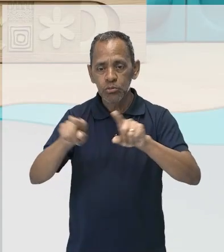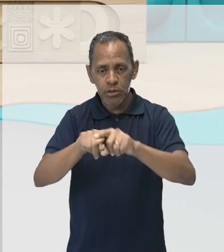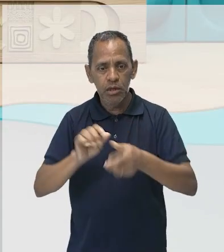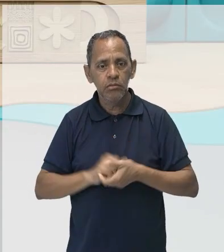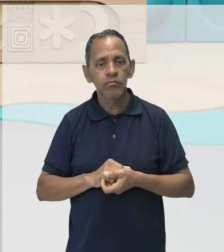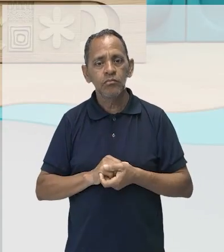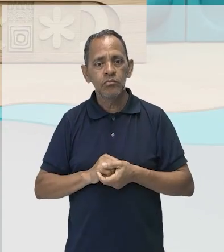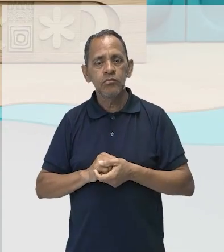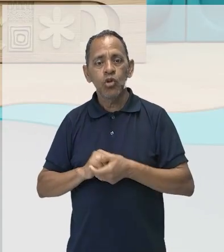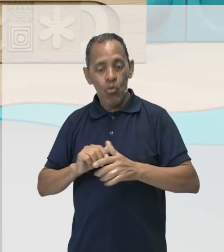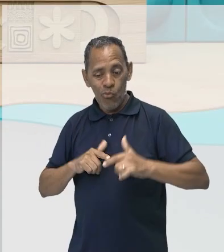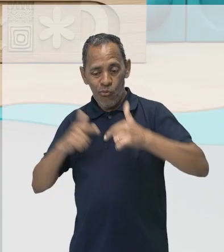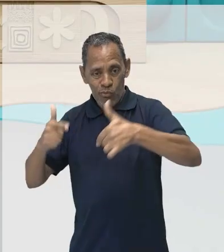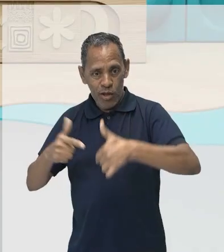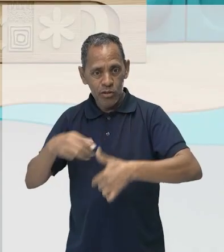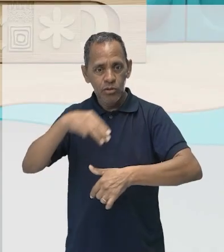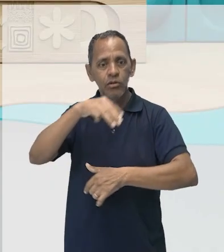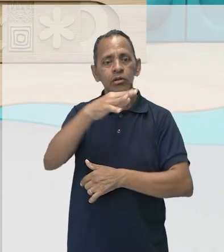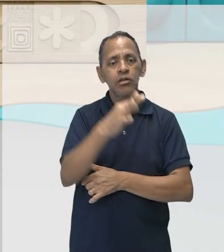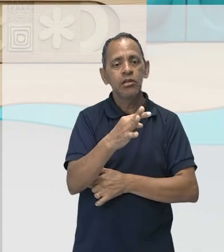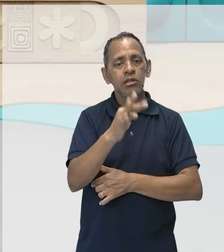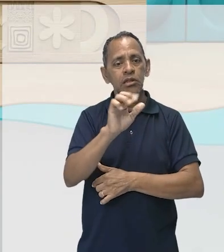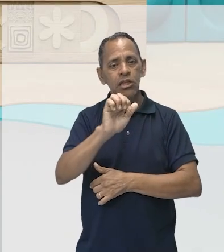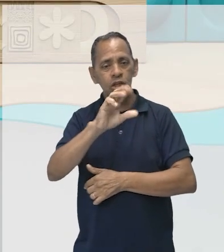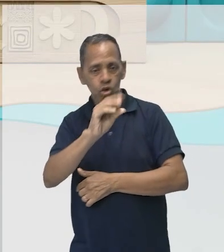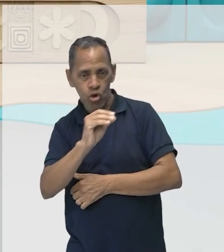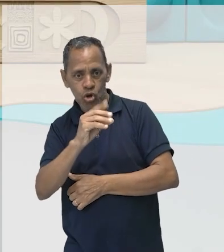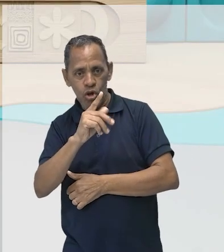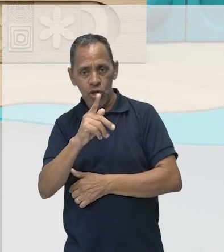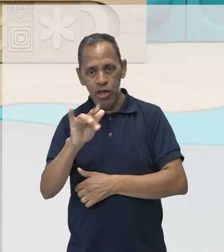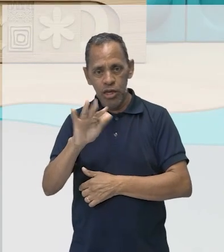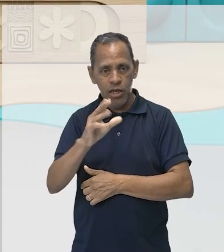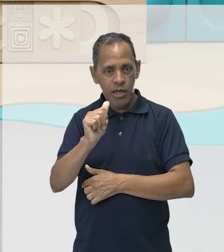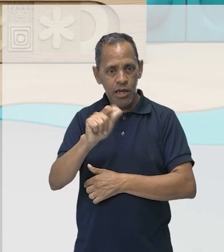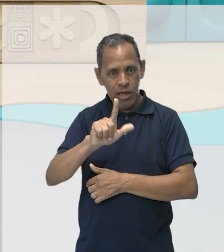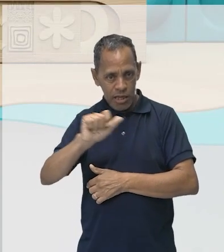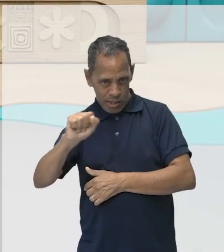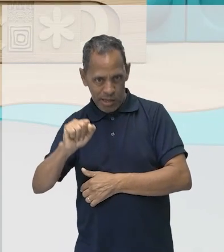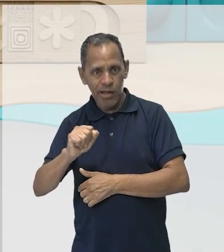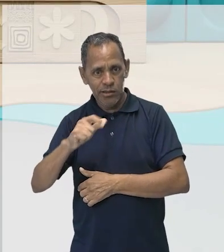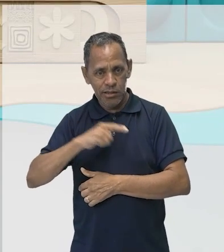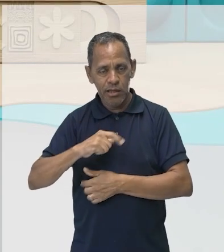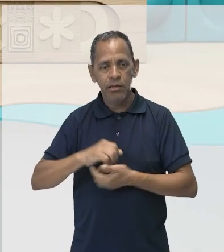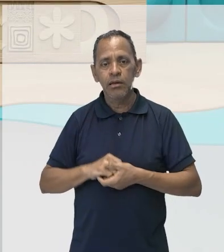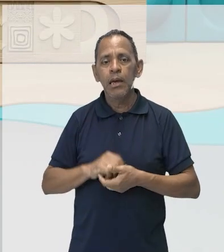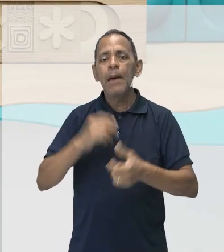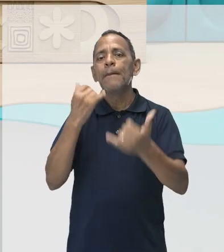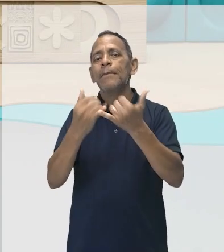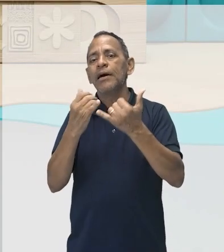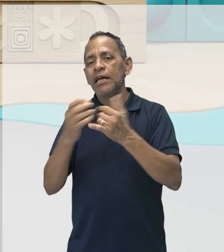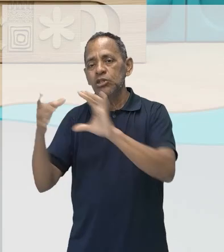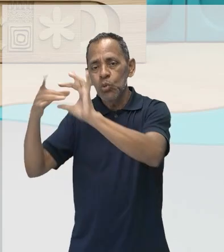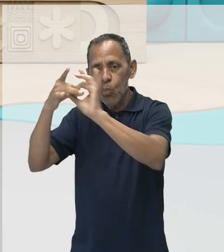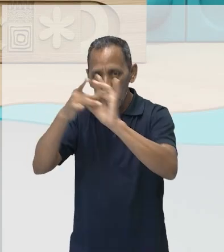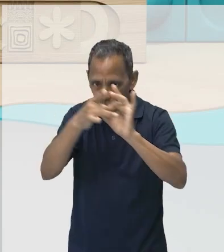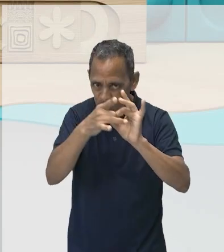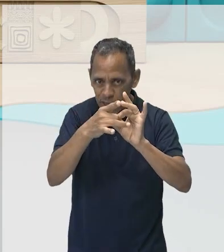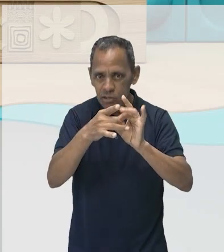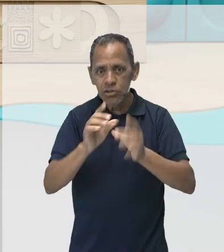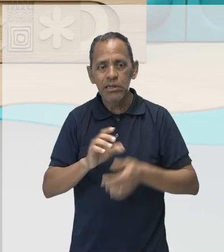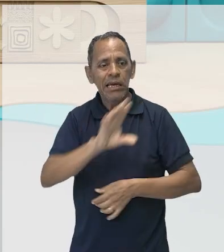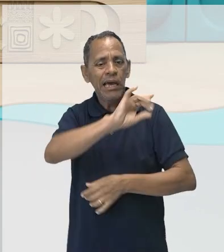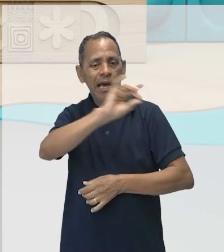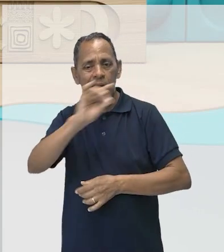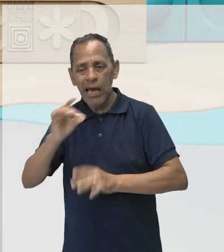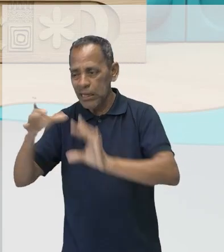Tropicália, do movimento da música de protesto, que vai ter as suas influências. É como se fosse uma corrente.